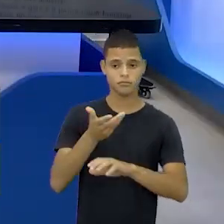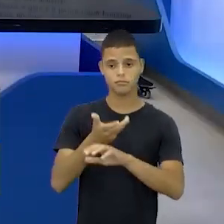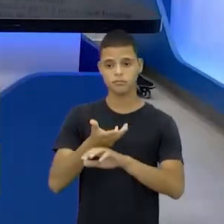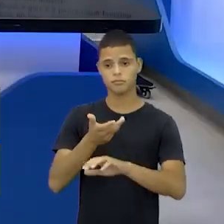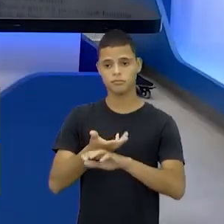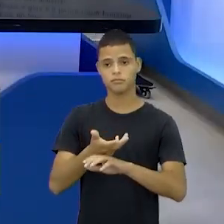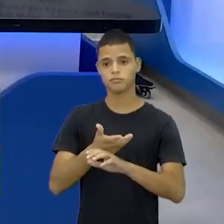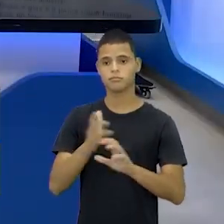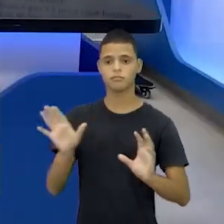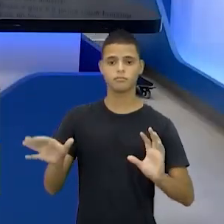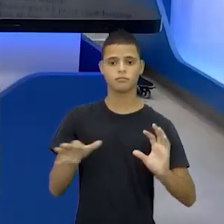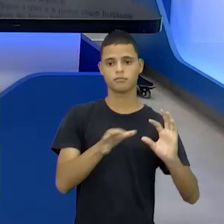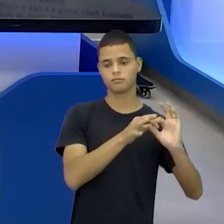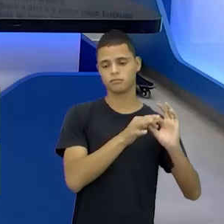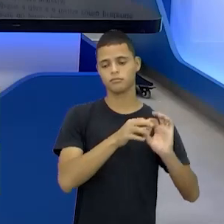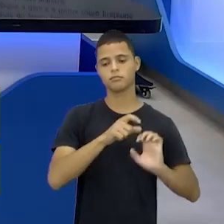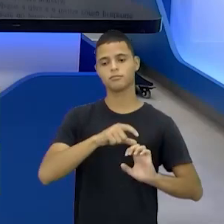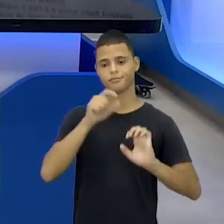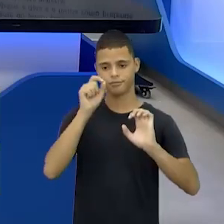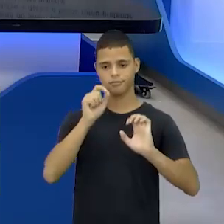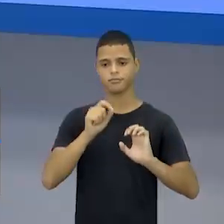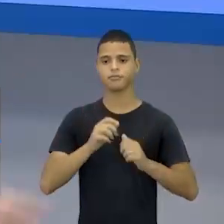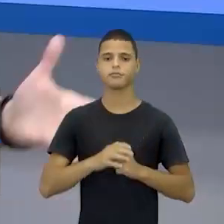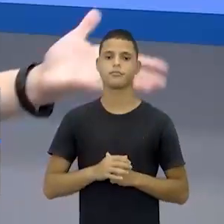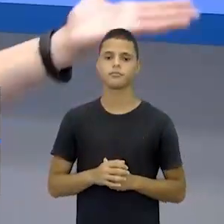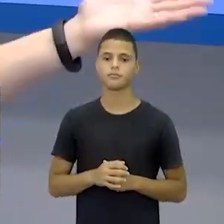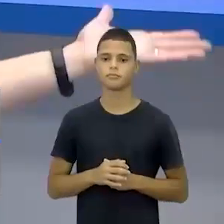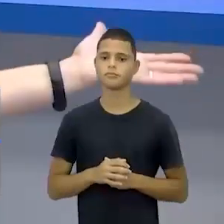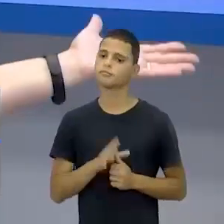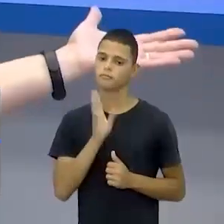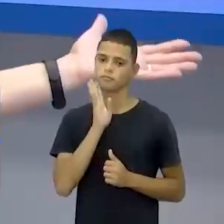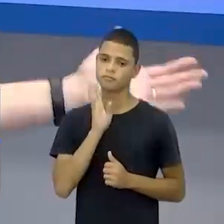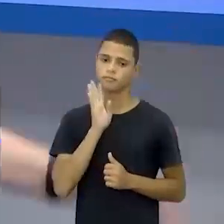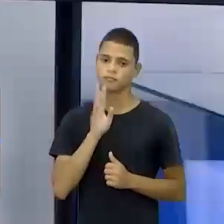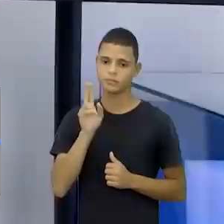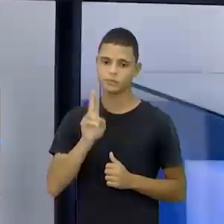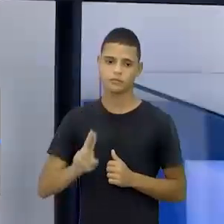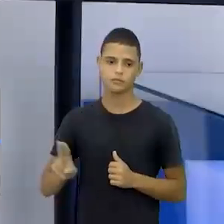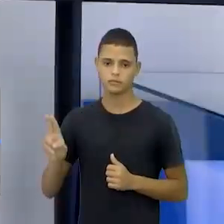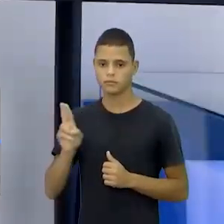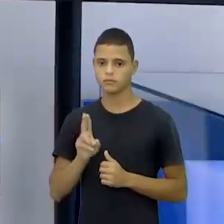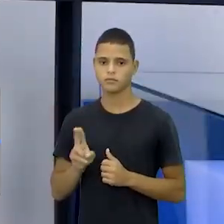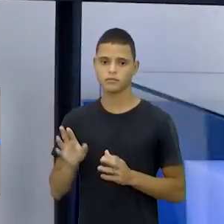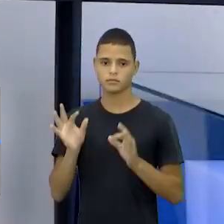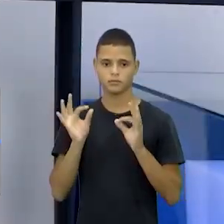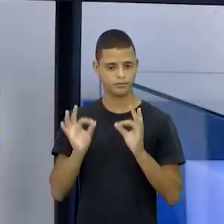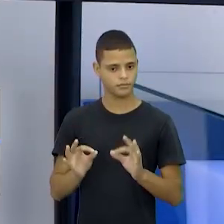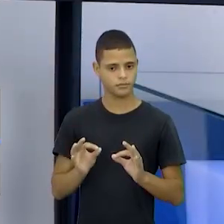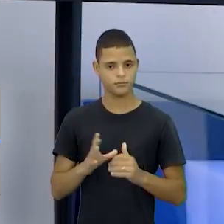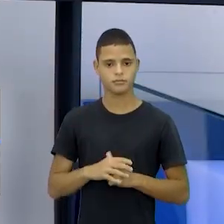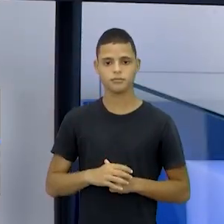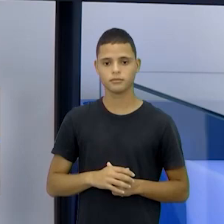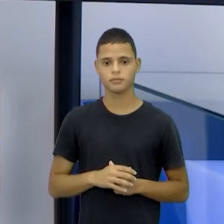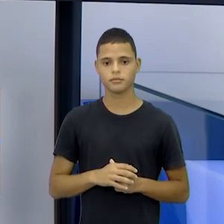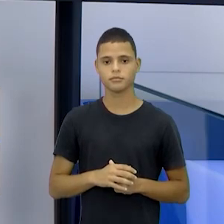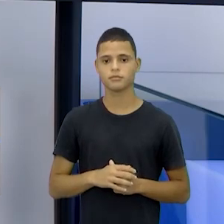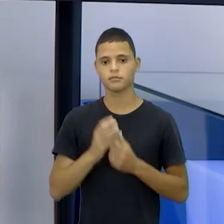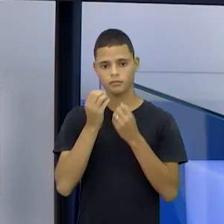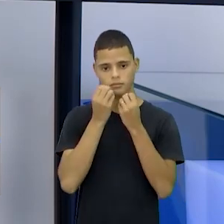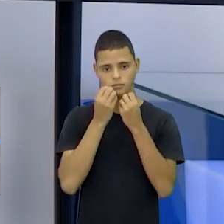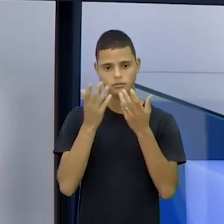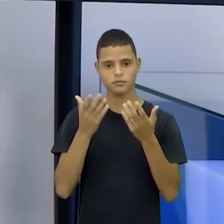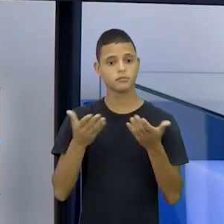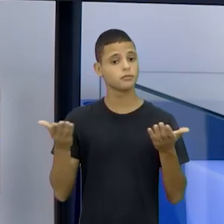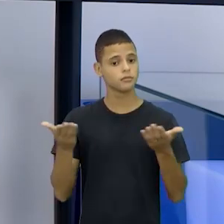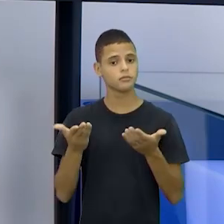para o Conexão Empreendedora. Tá bom, legal. E para usar como presente para ele mesmo. Exatamente, para usar como presente para ele mesmo. Muito bom. Agora